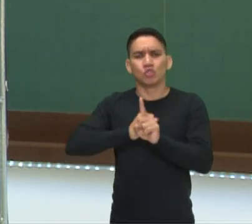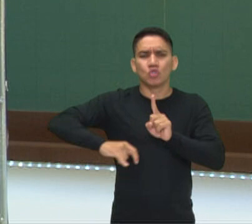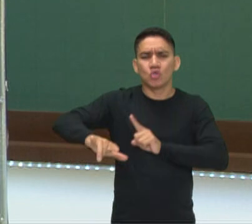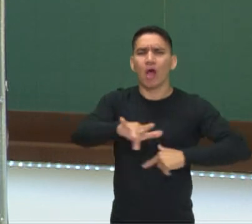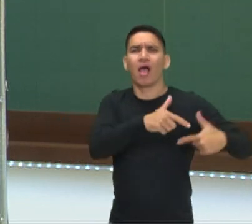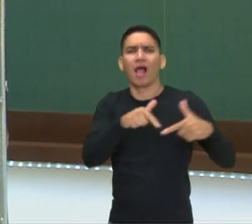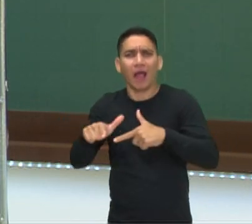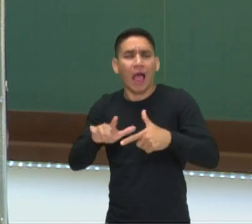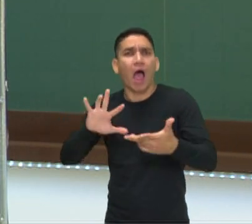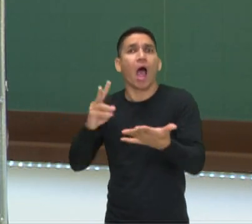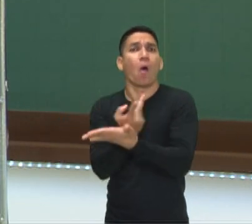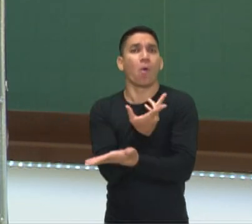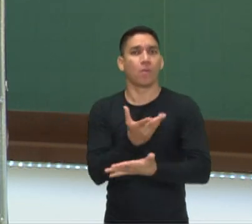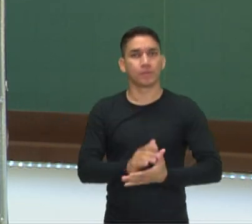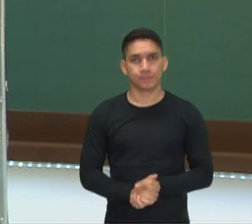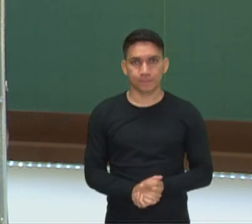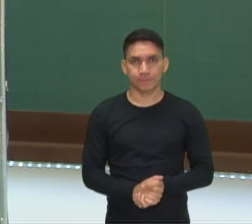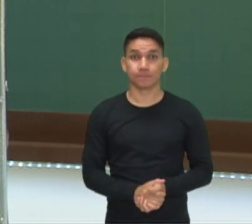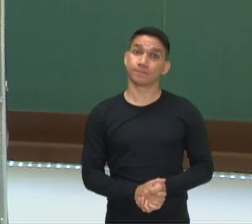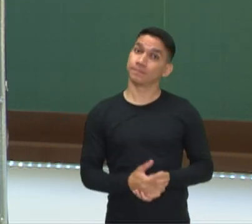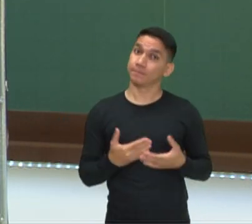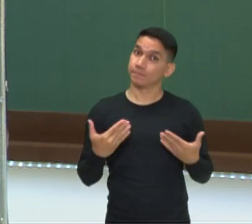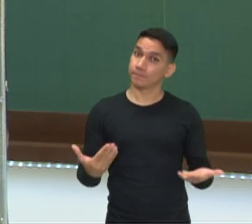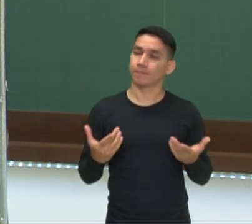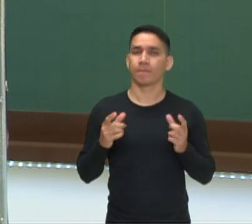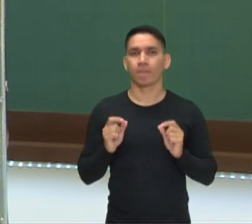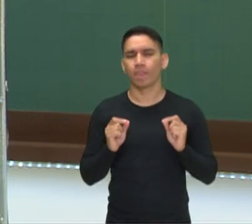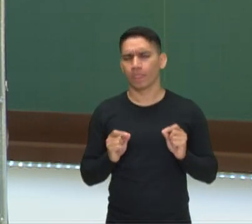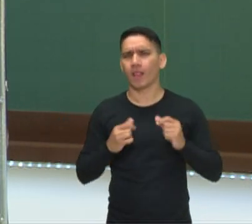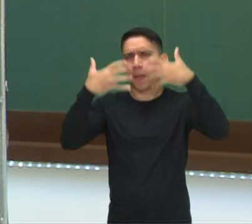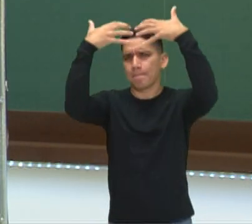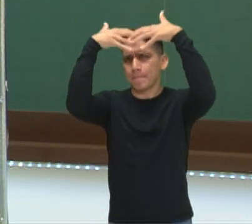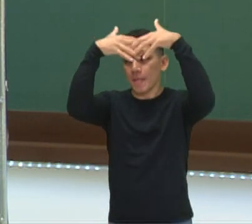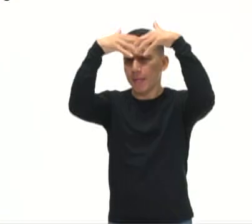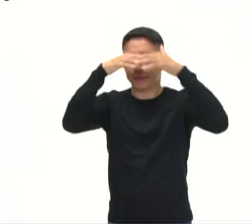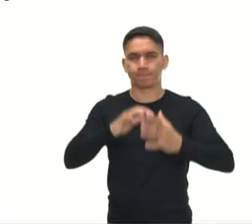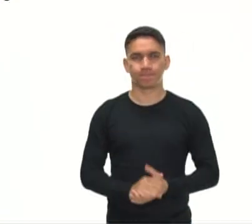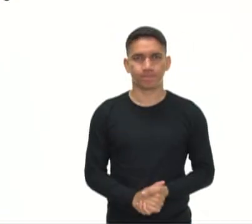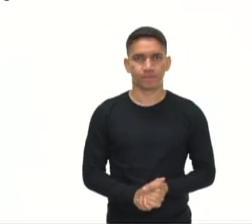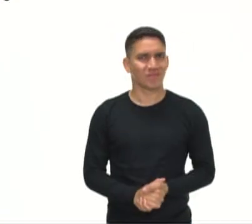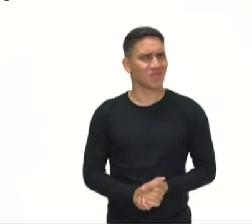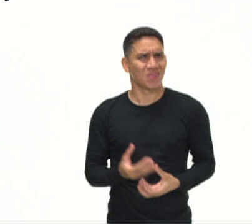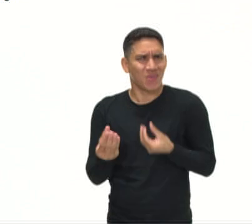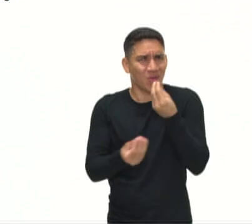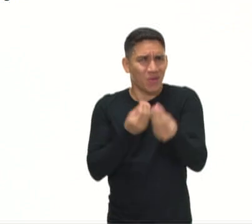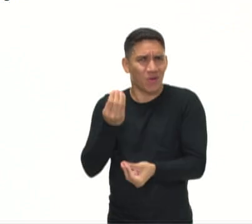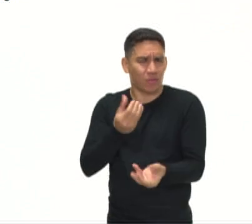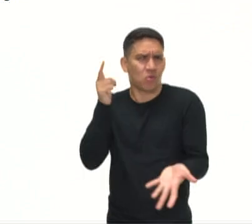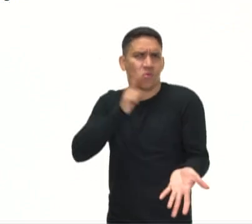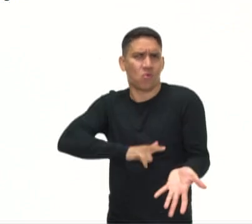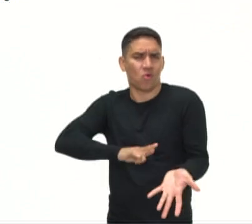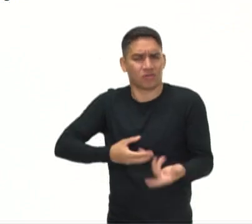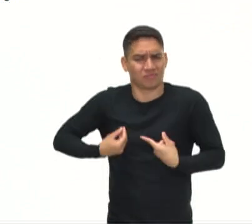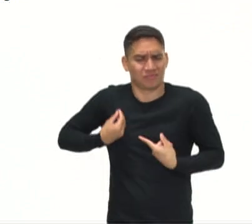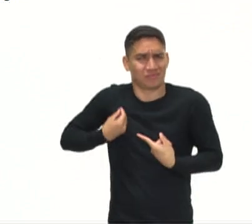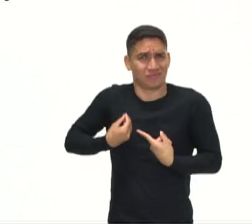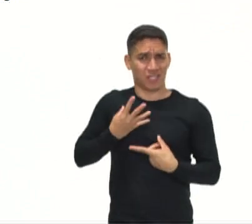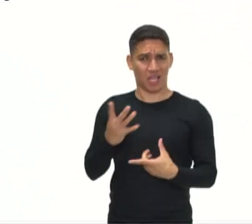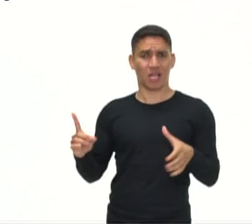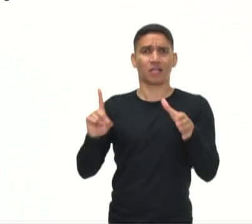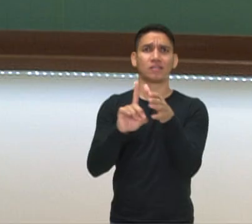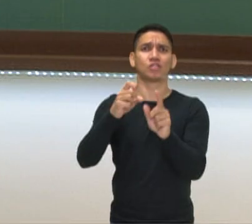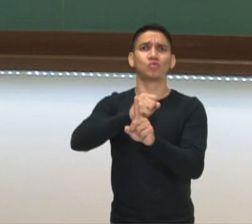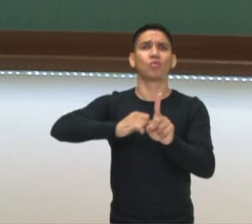estava acontecendo. Então, vamos refletir. Como nós conseguimos viver em sociedade? Então,